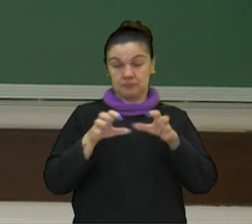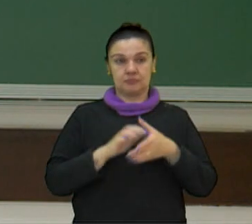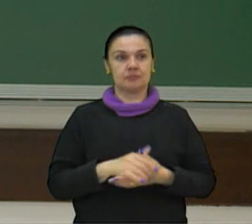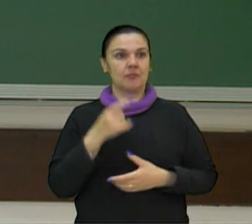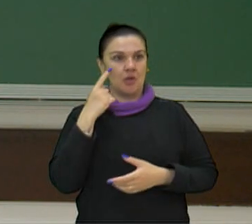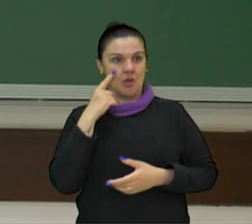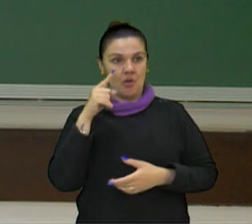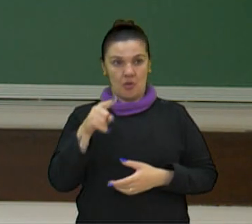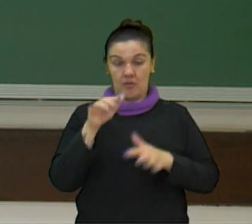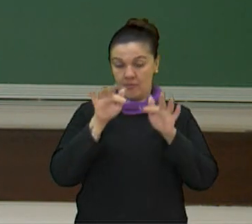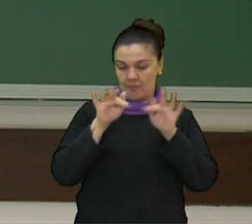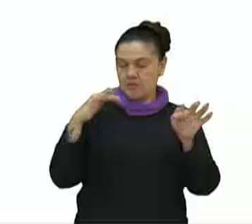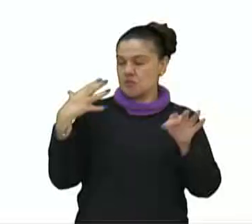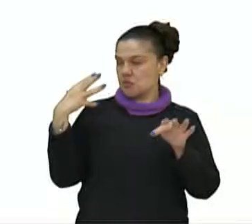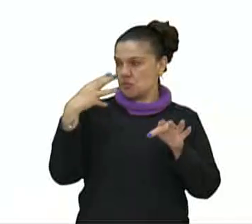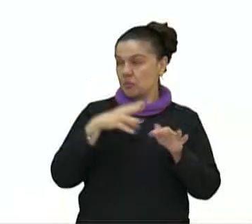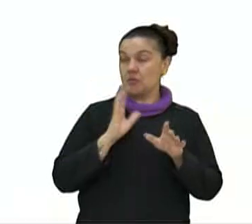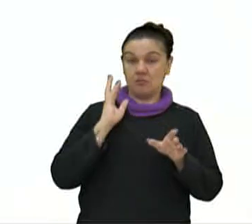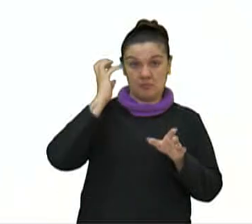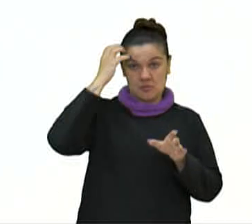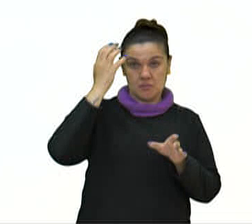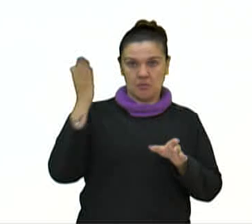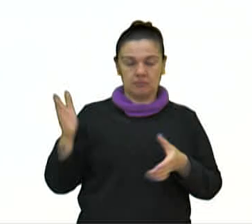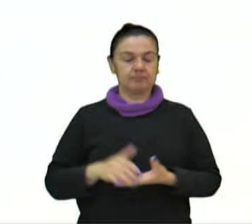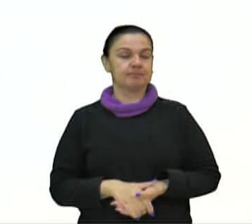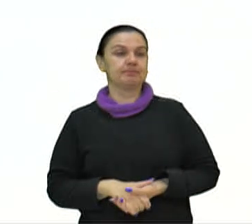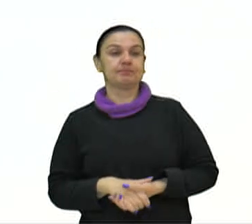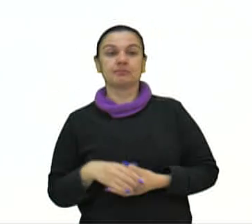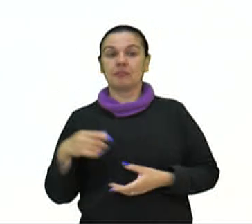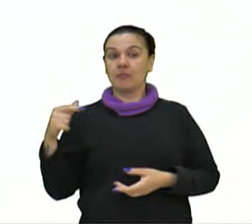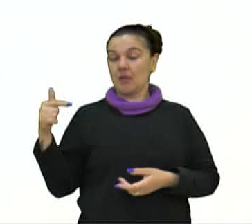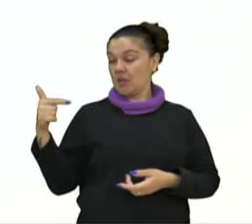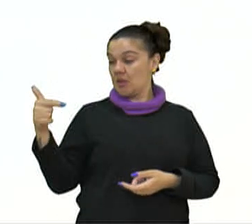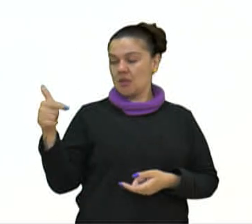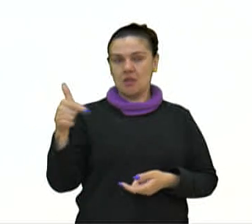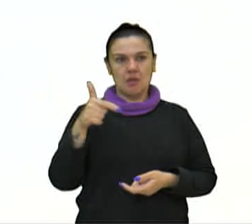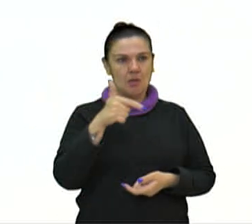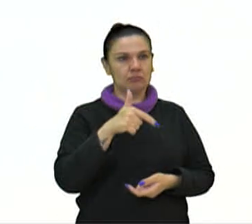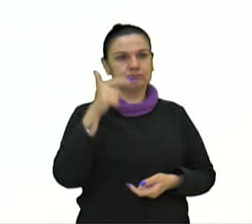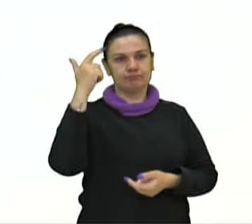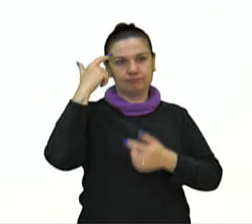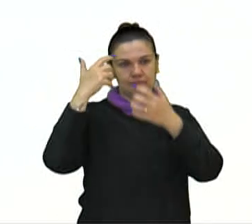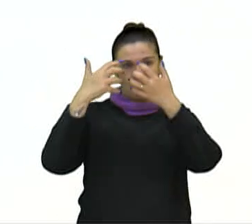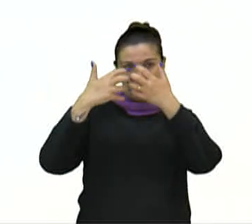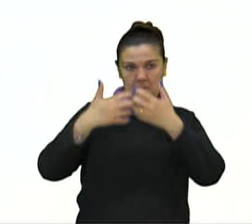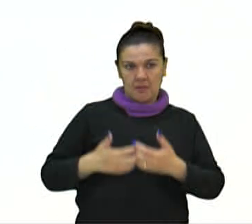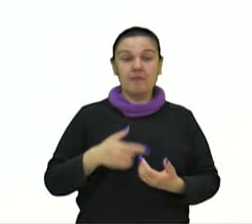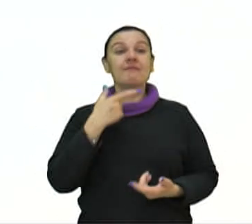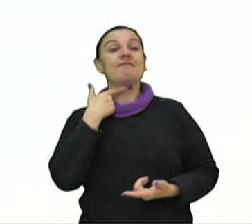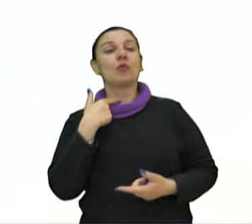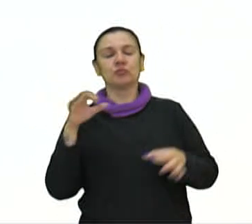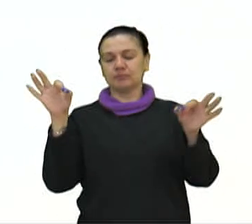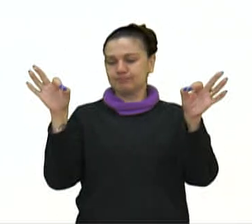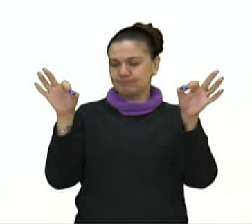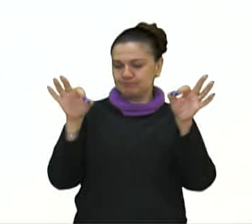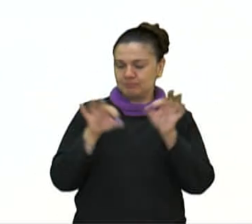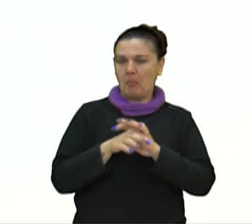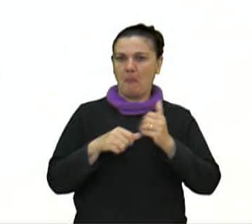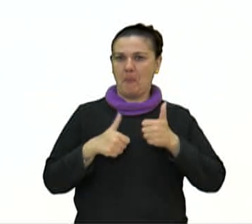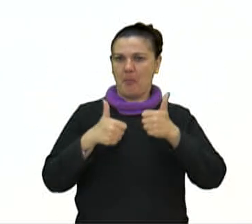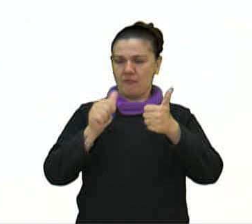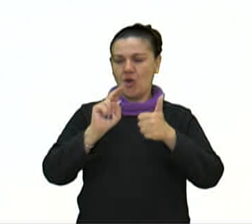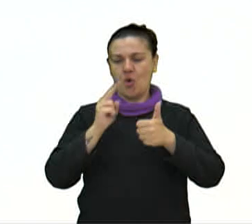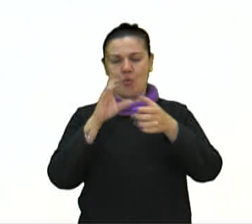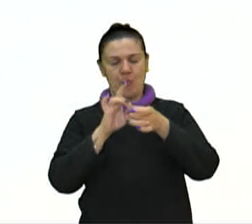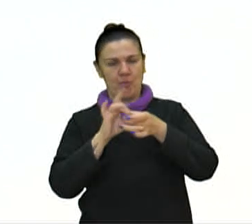Olha só que frase interessante de Spinoza. Não há na mente nenhuma vontade absoluta ou livre.